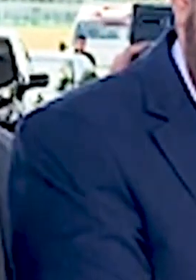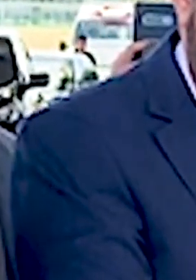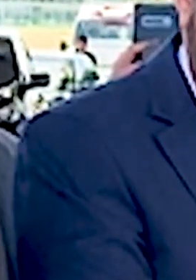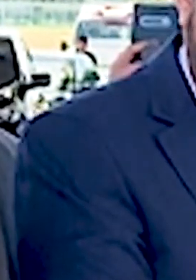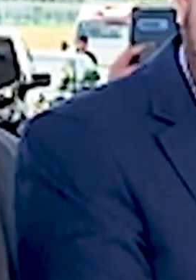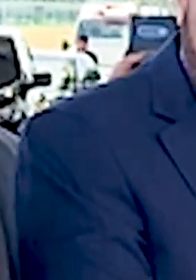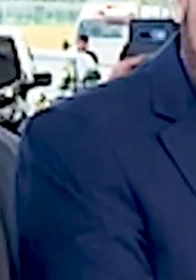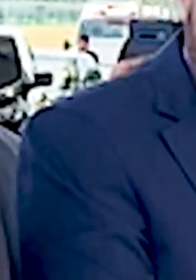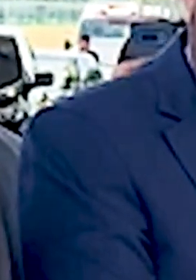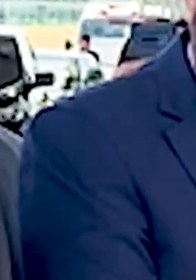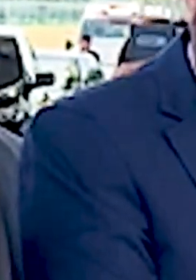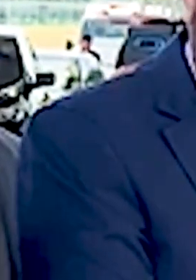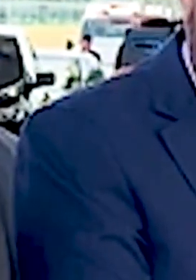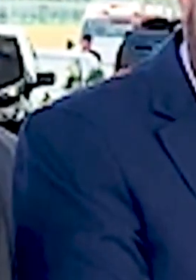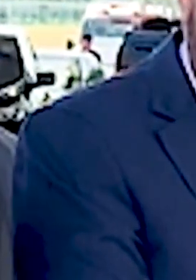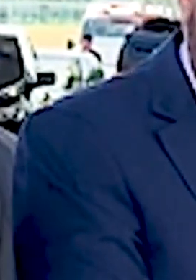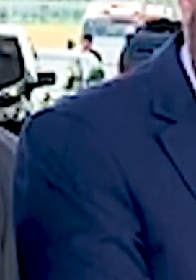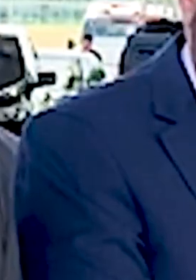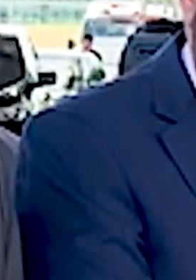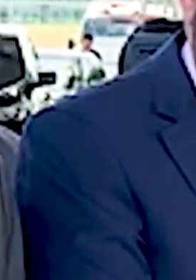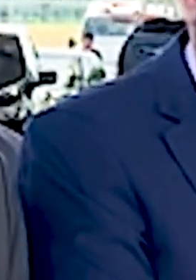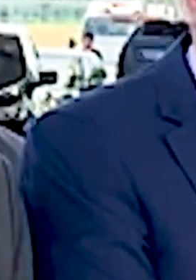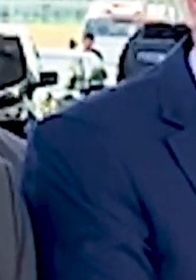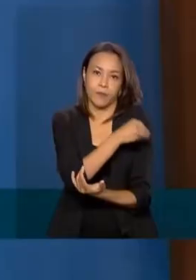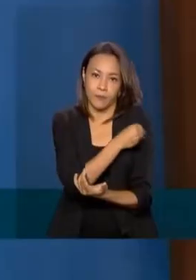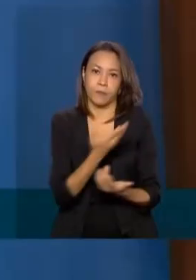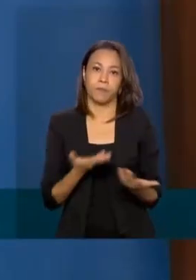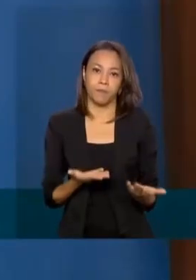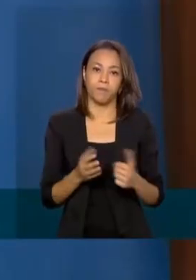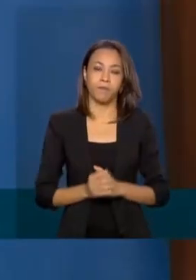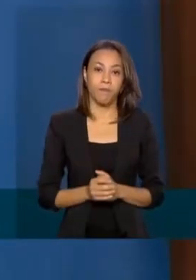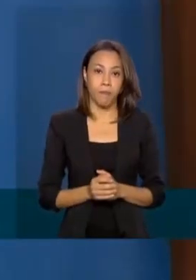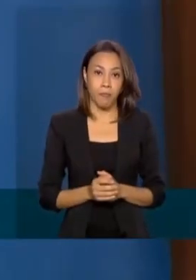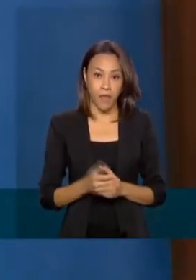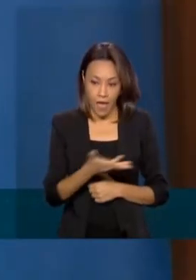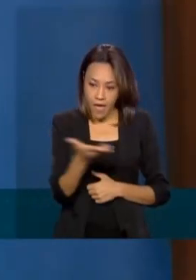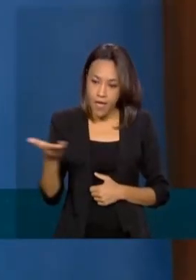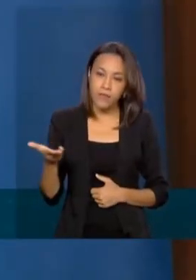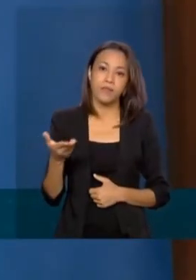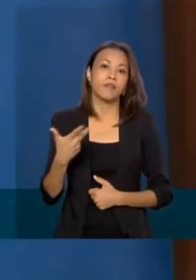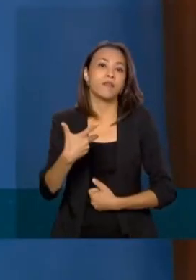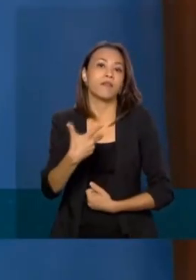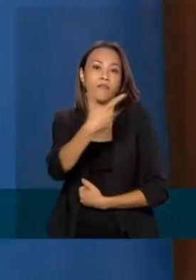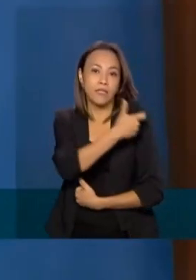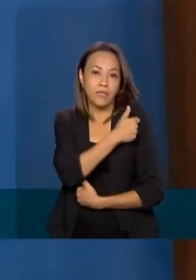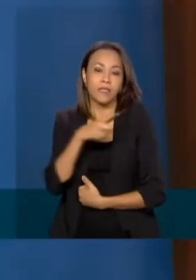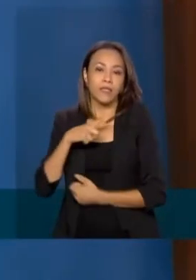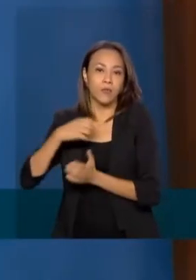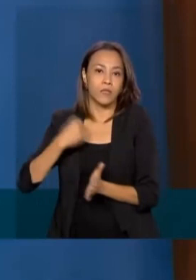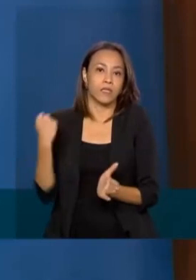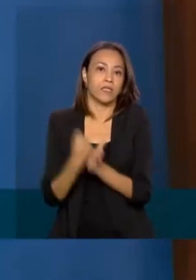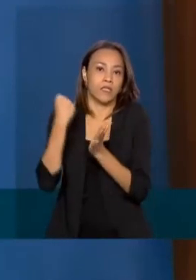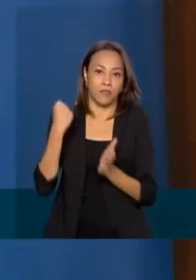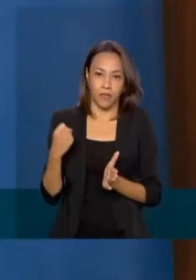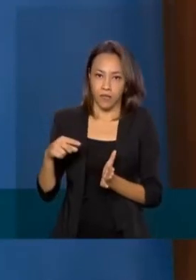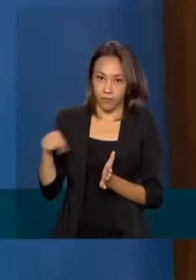voluntária. Afinal de contas, não está nada comprovado cientificamente com essa vacina ainda. No último domingo, a Agência Nacional de Vigilância